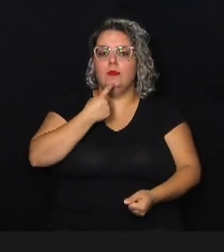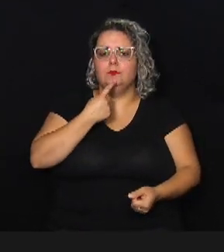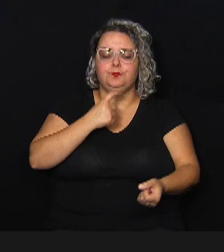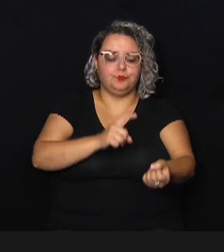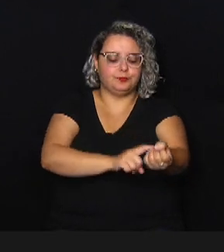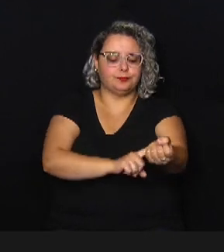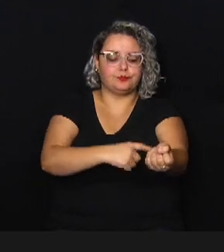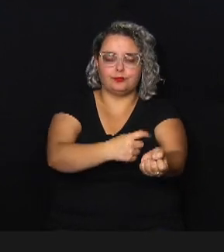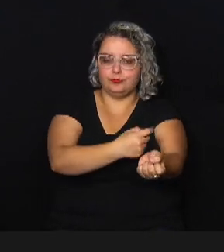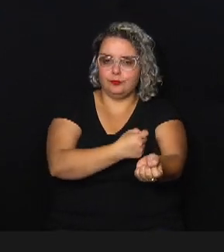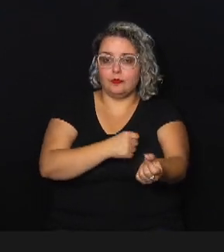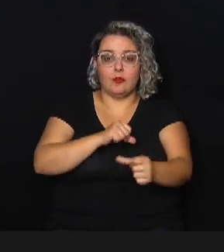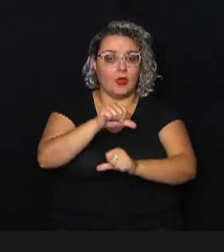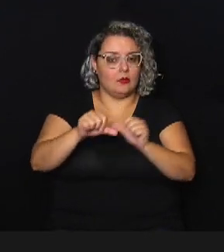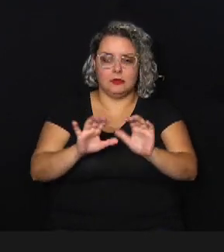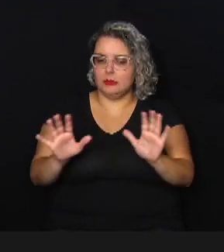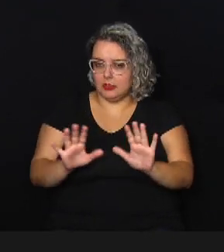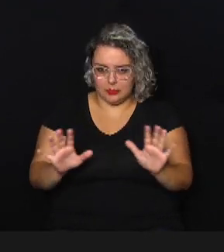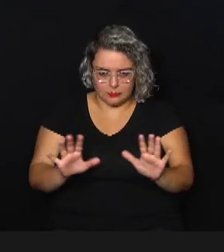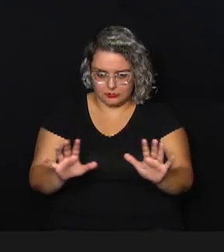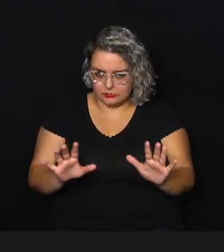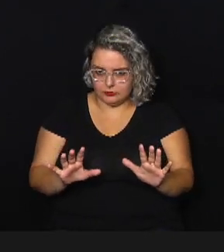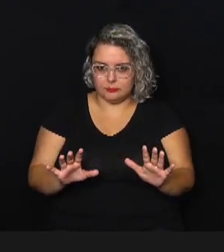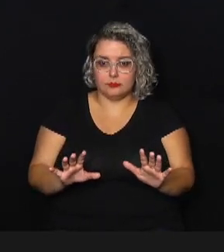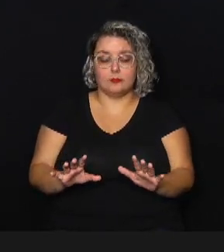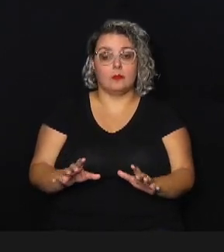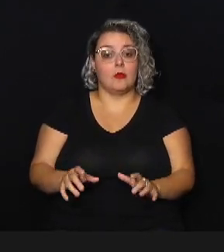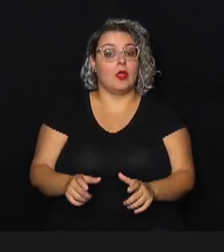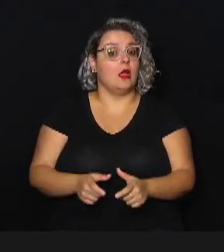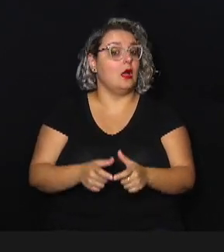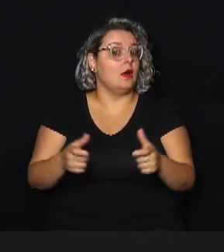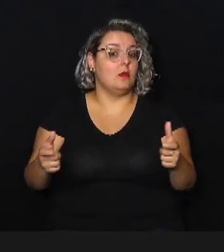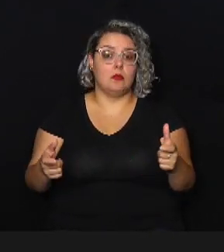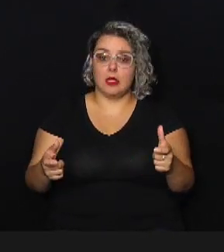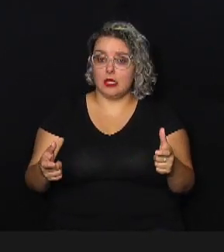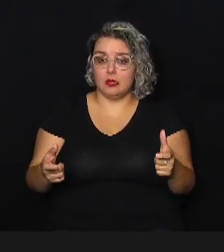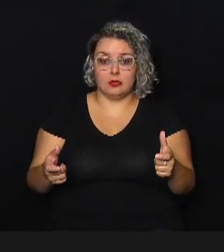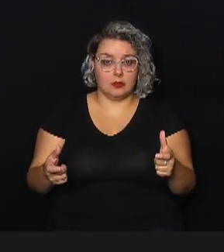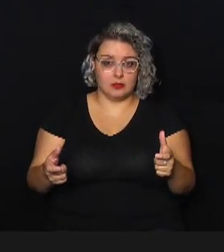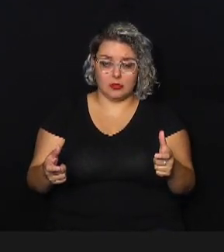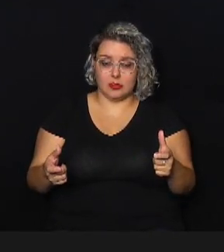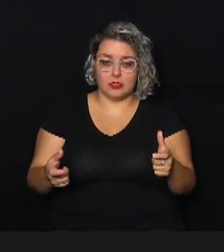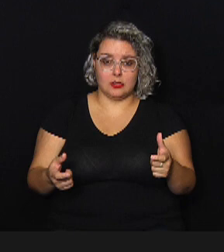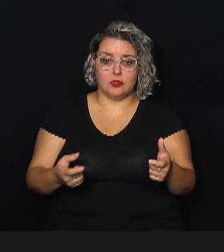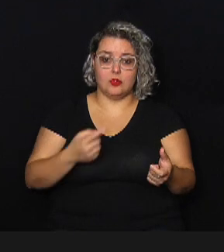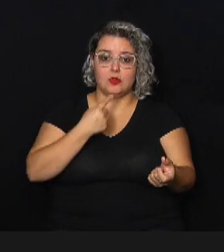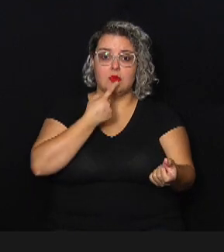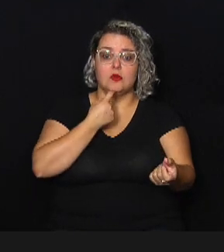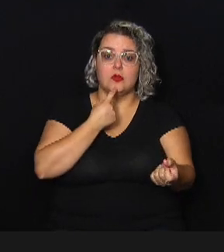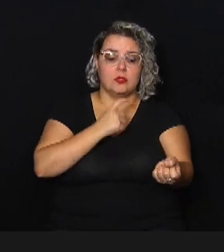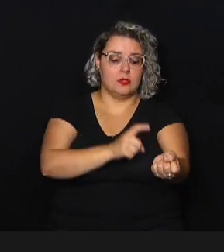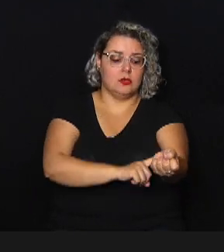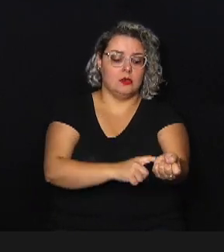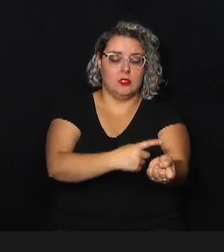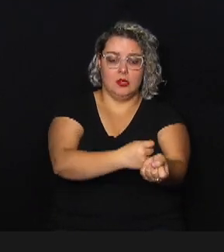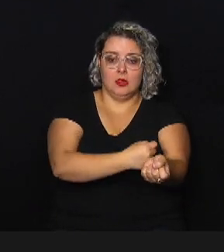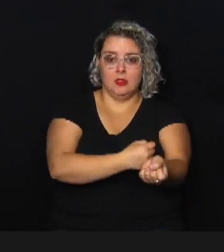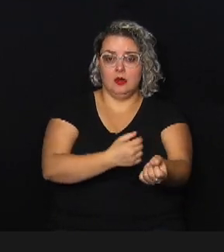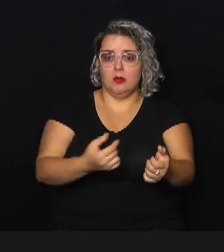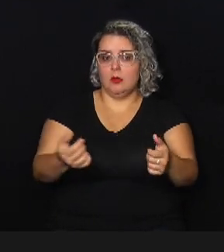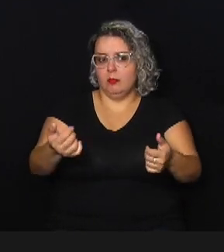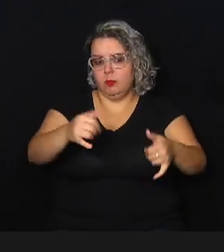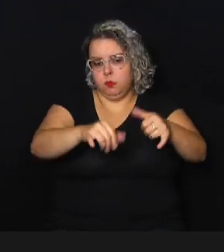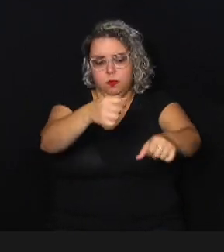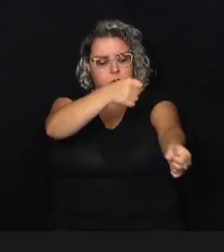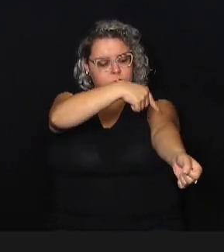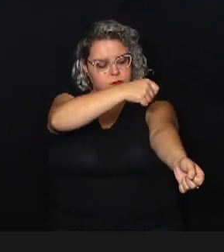tá? Nem todas as leucemias, hoje, a gente trata com quimioterapia. Né? Hoje a gente tem muitas leucemias, principalmente